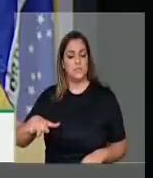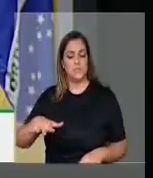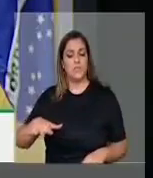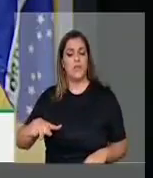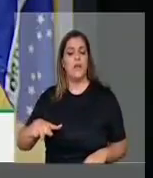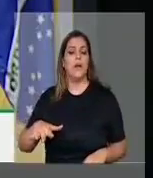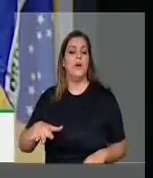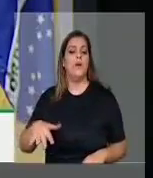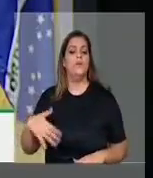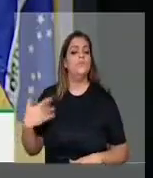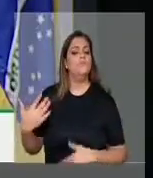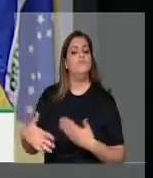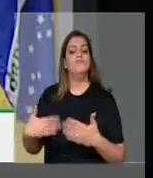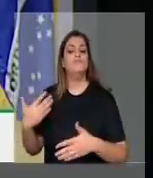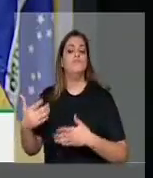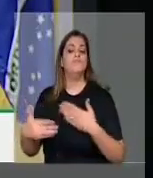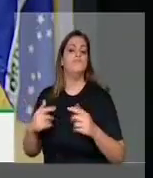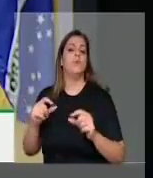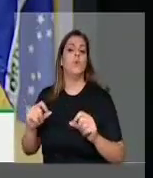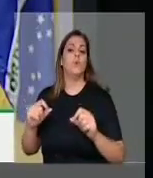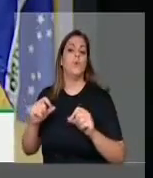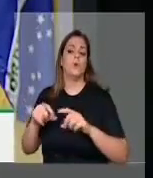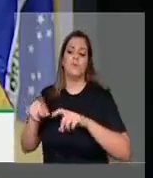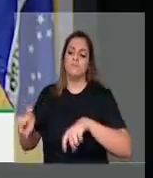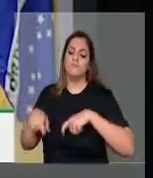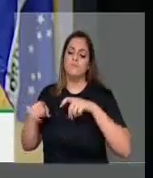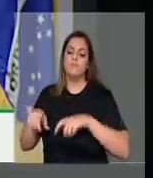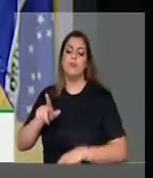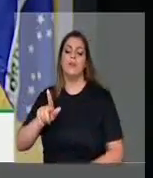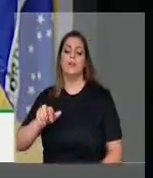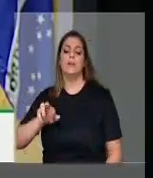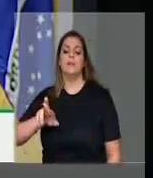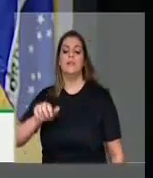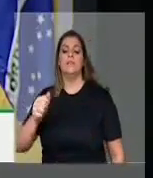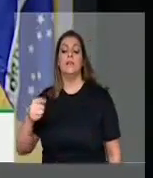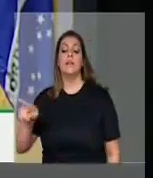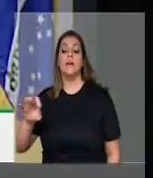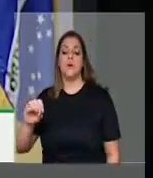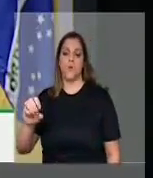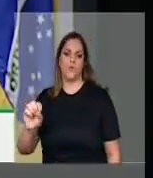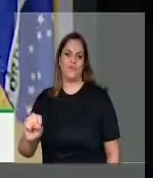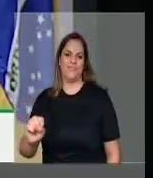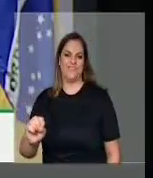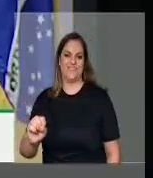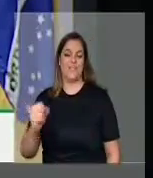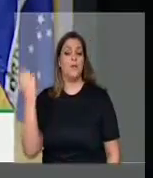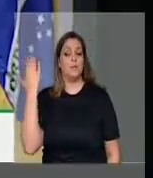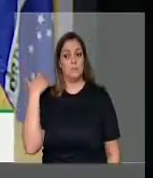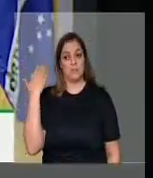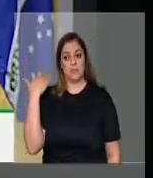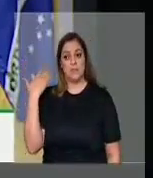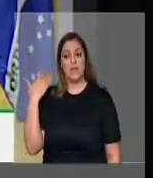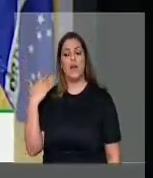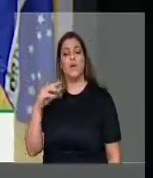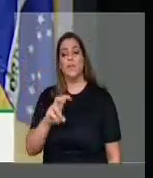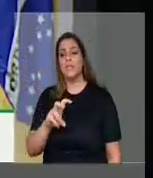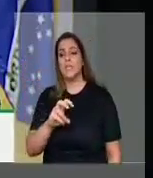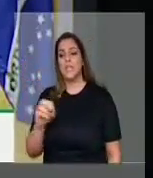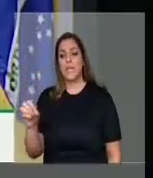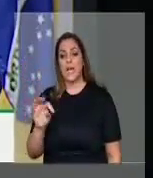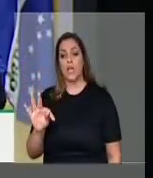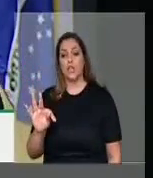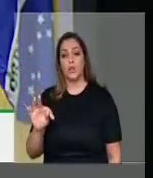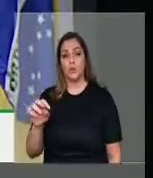um celeiro de produção de grãos, saindo de 500